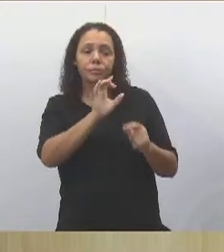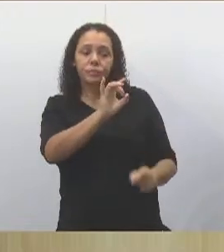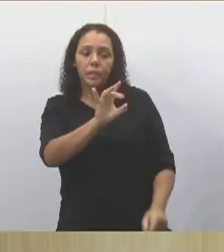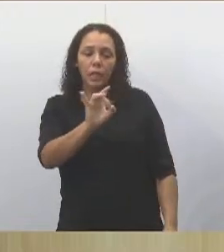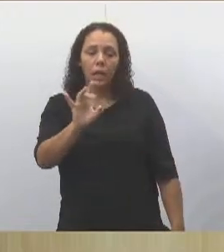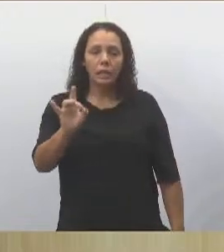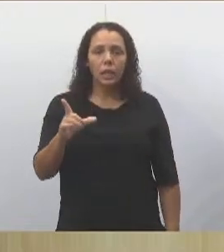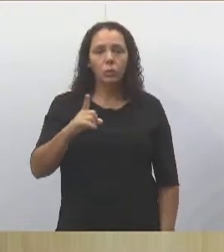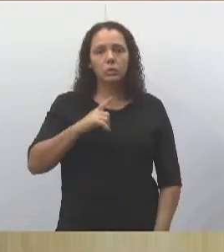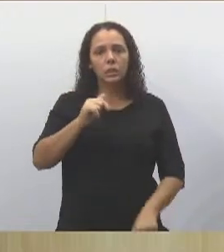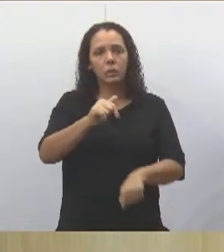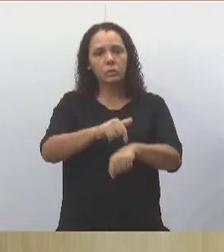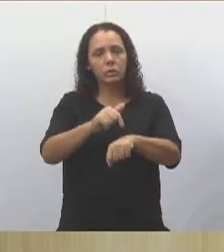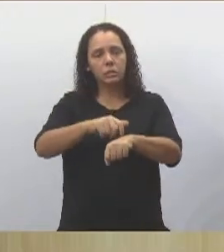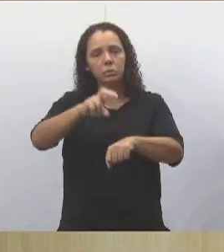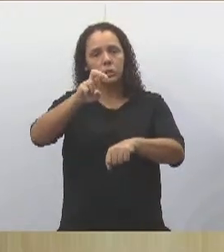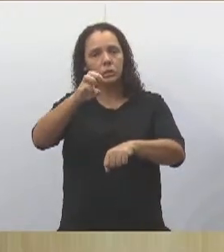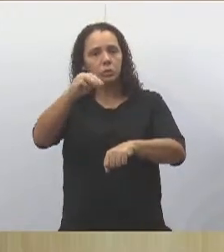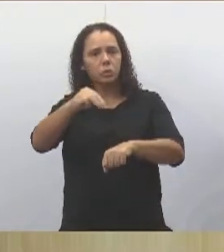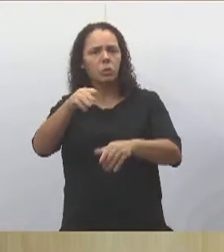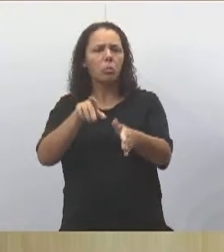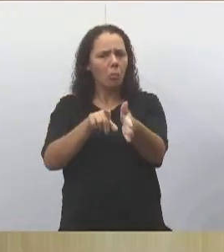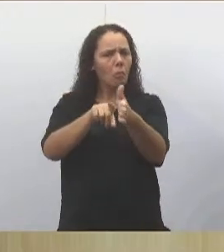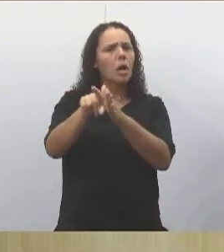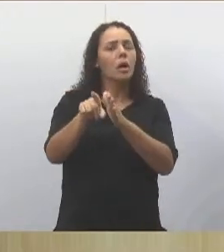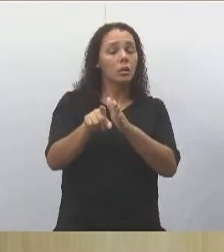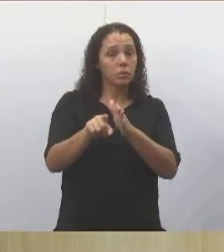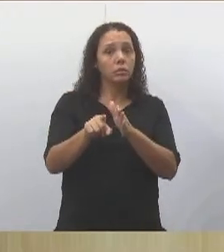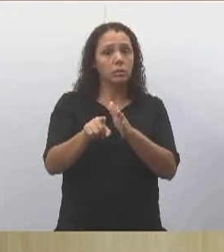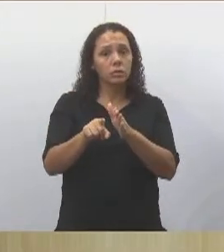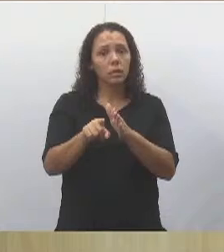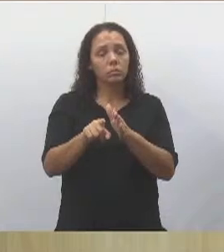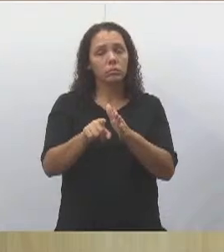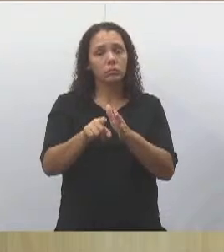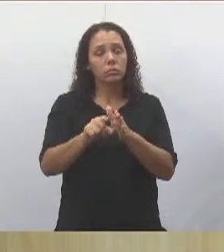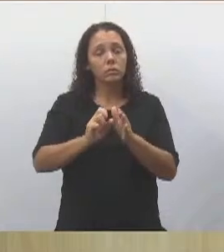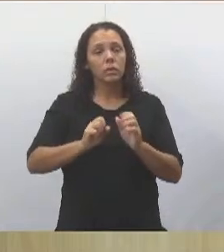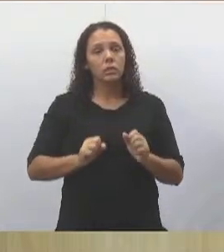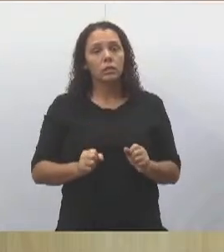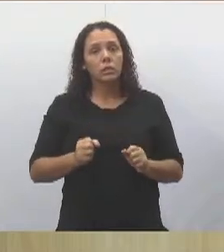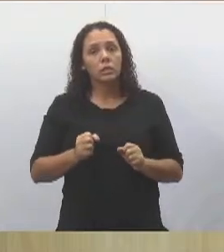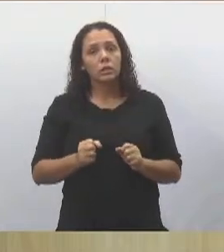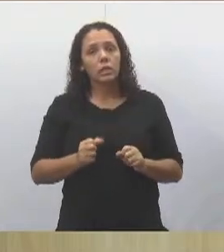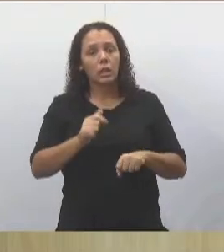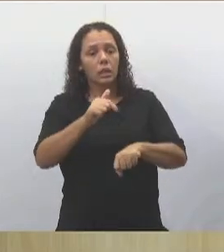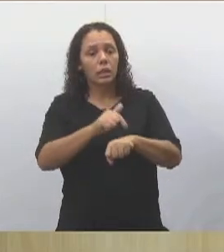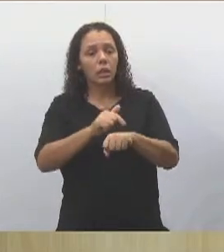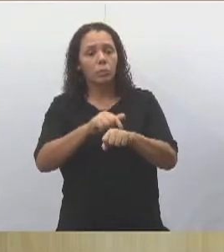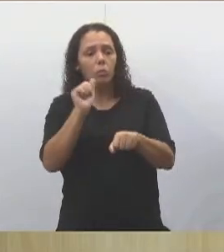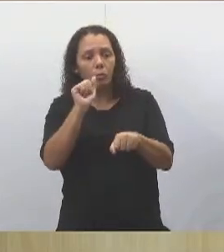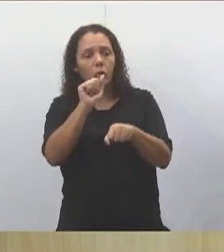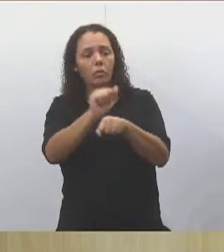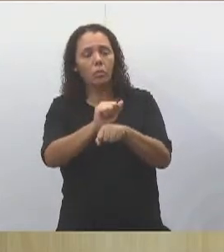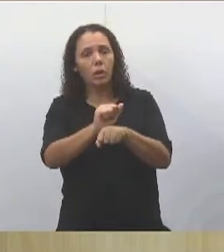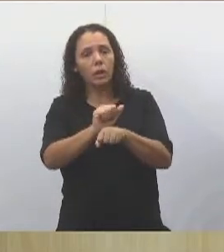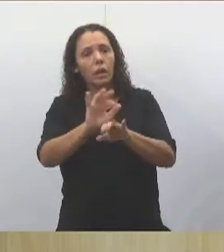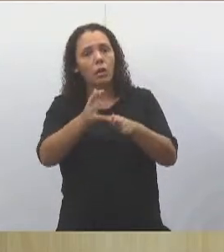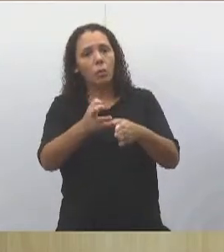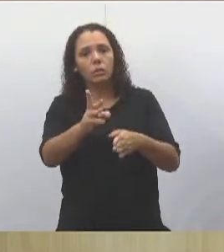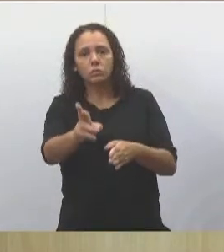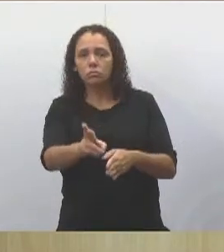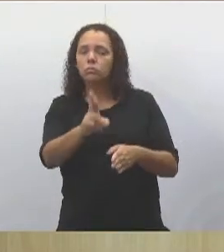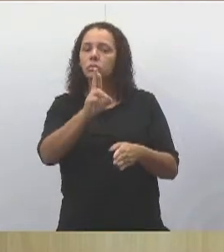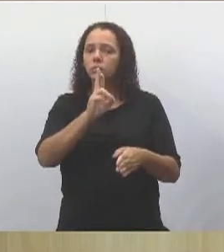um tempo total de 5 minutos para fazer perguntas e questionamento, sendo o tempo interrompido durante a